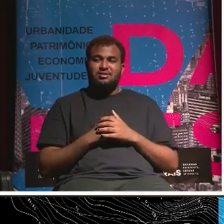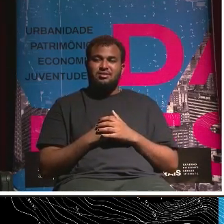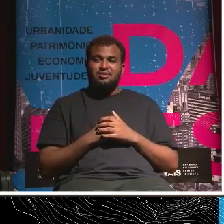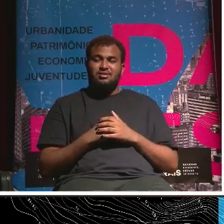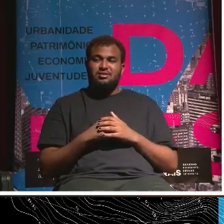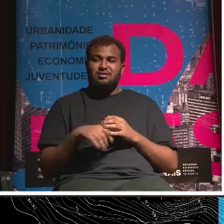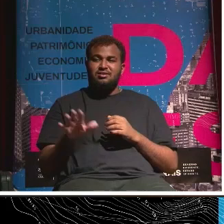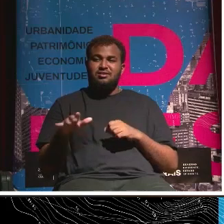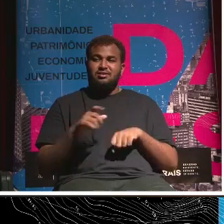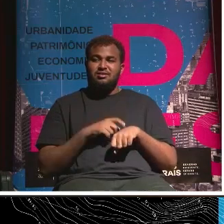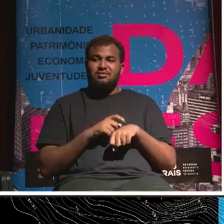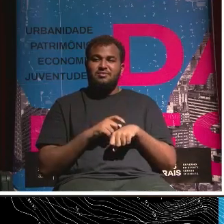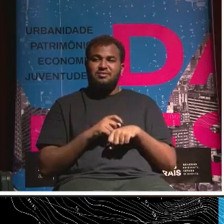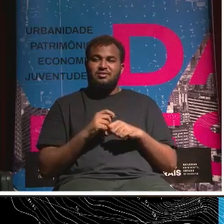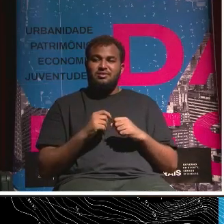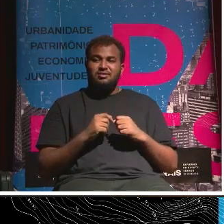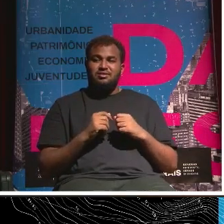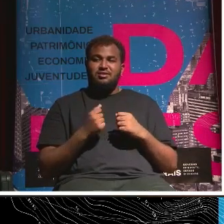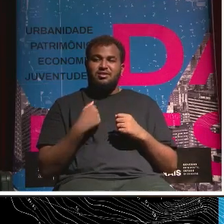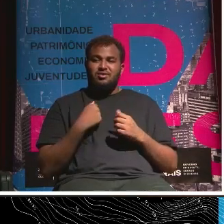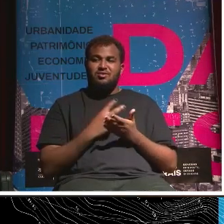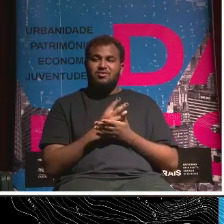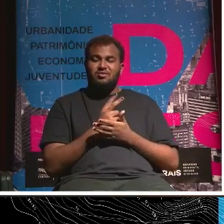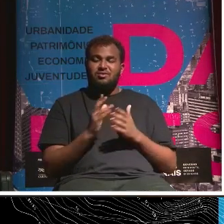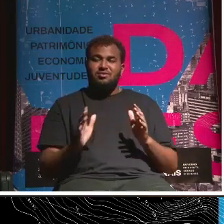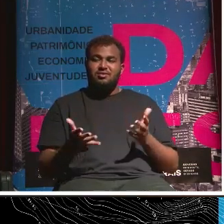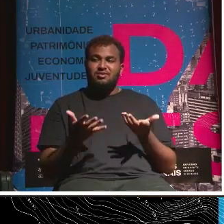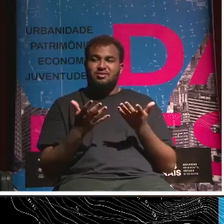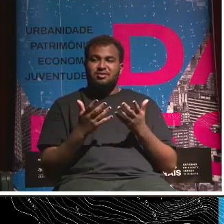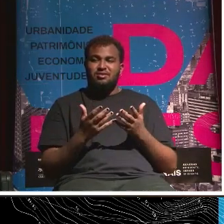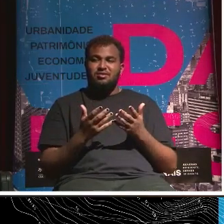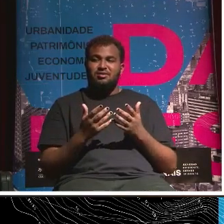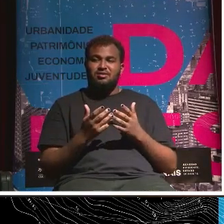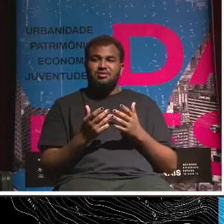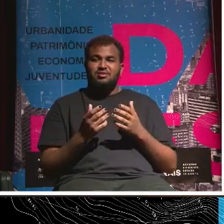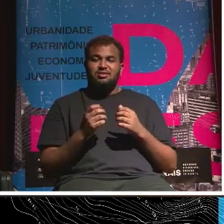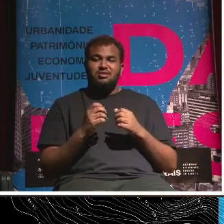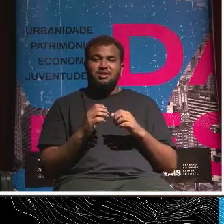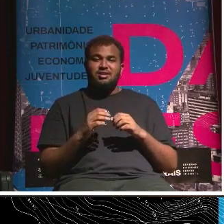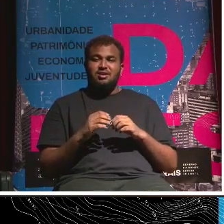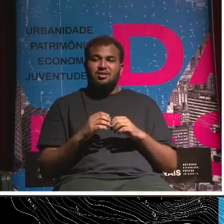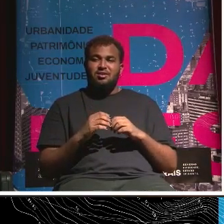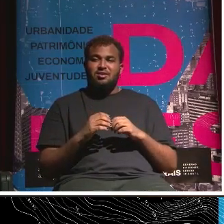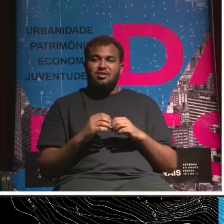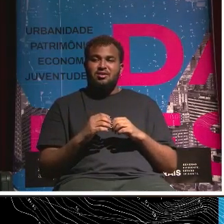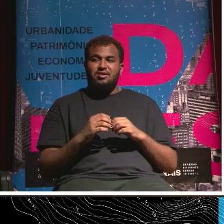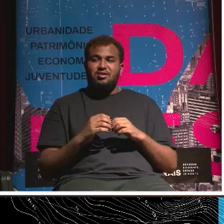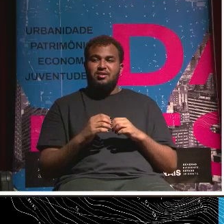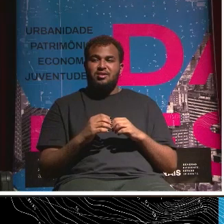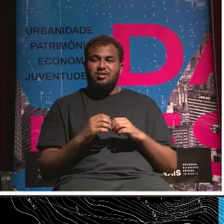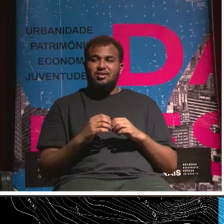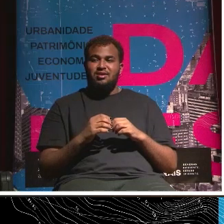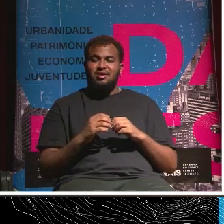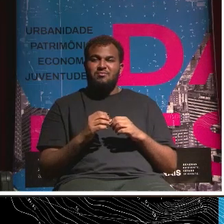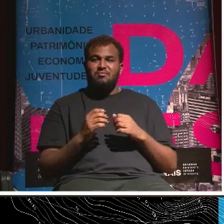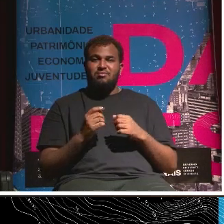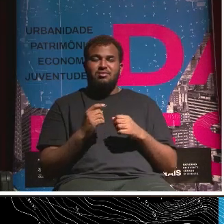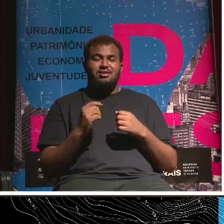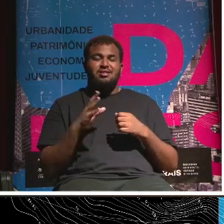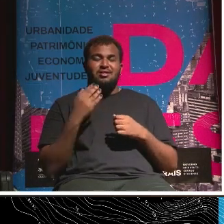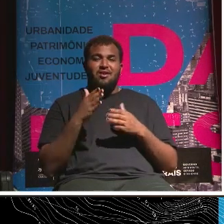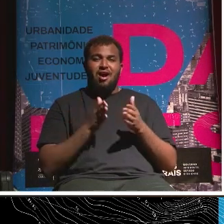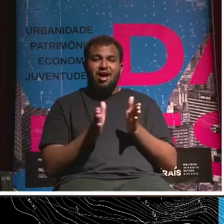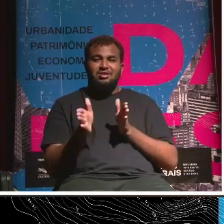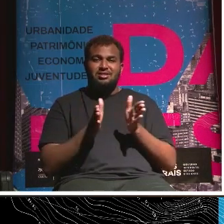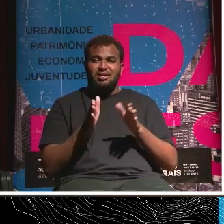continuo fomentando. E, dentre outras tantas práticas dentro das festas,